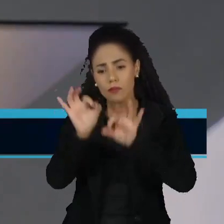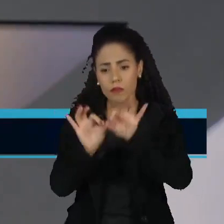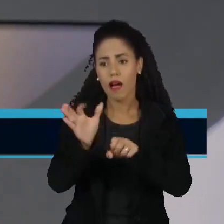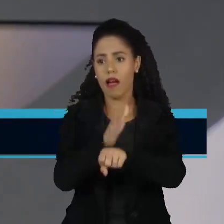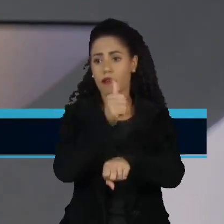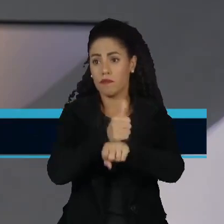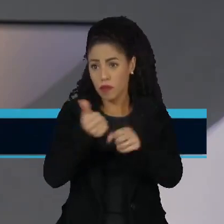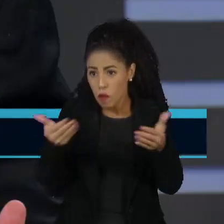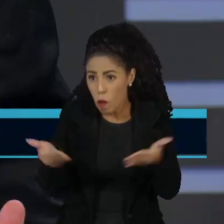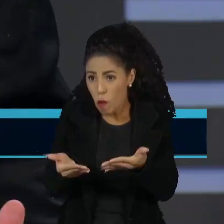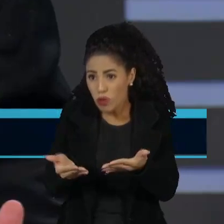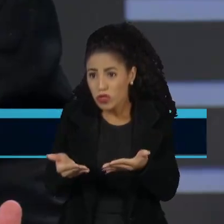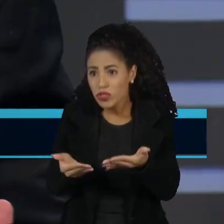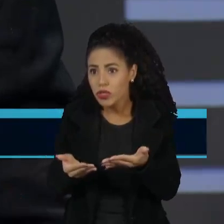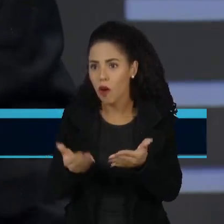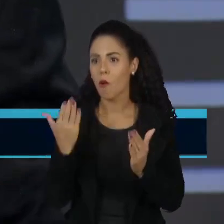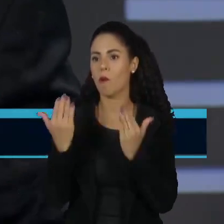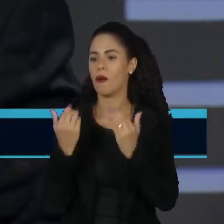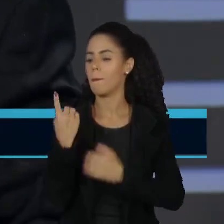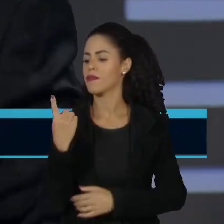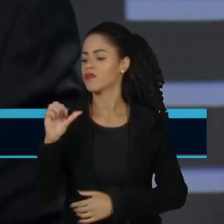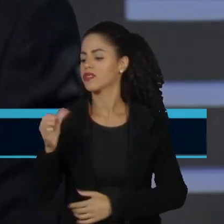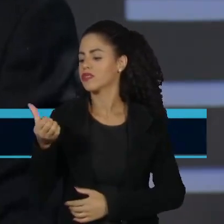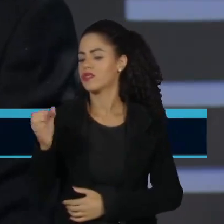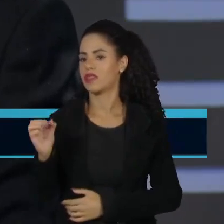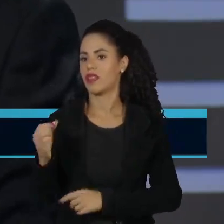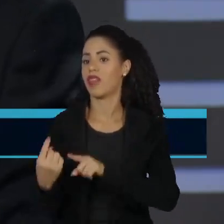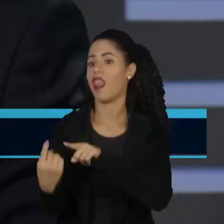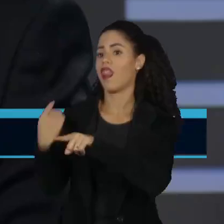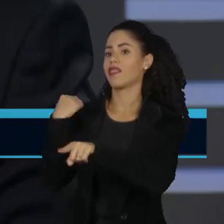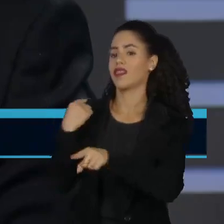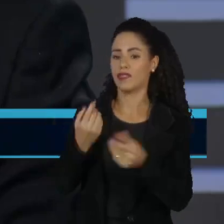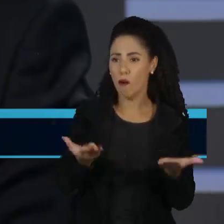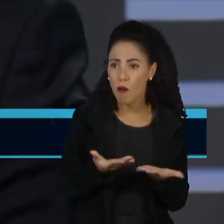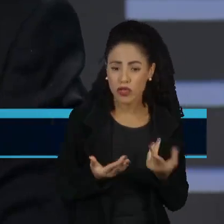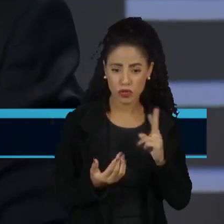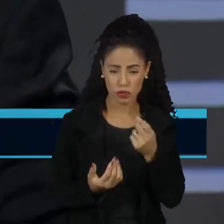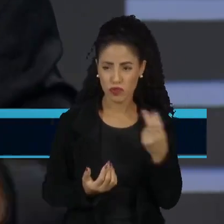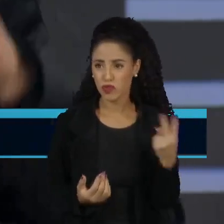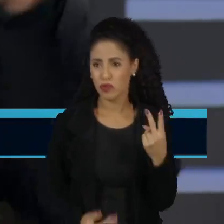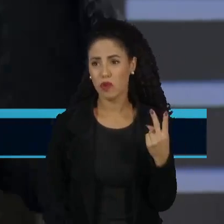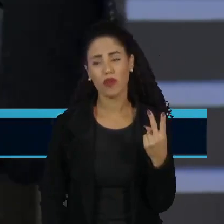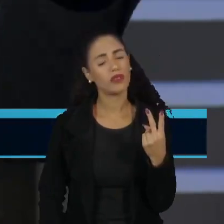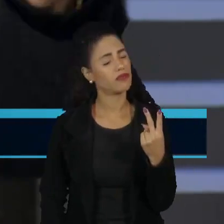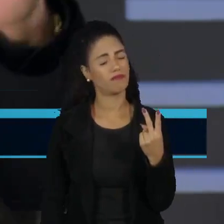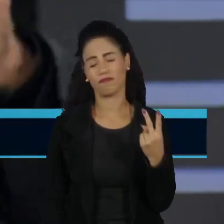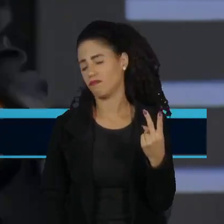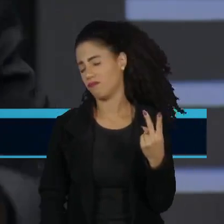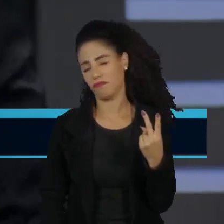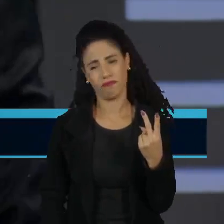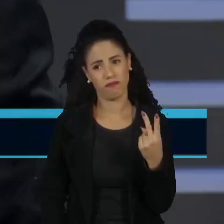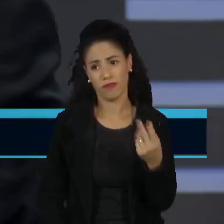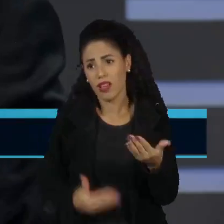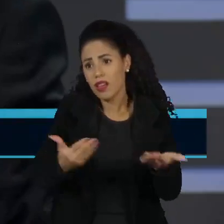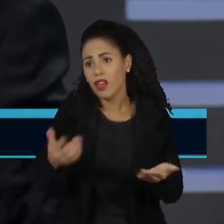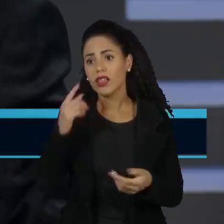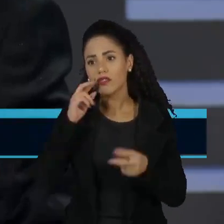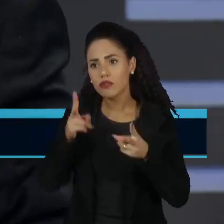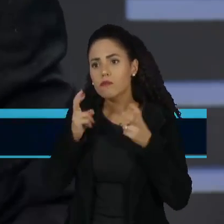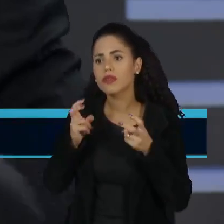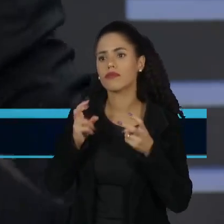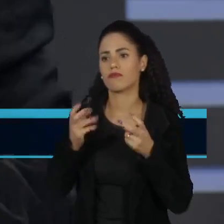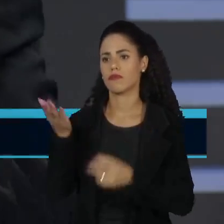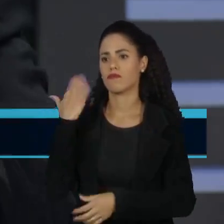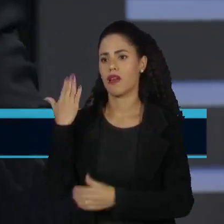hoje, lá anos 60... Uma coisa é você destruir a democracia, como Erdogan está fazendo, como o Maduro e o Chaves